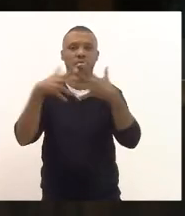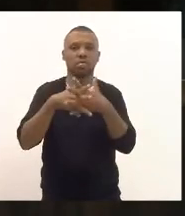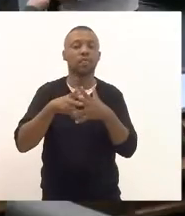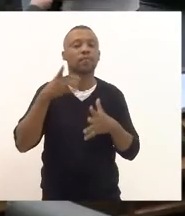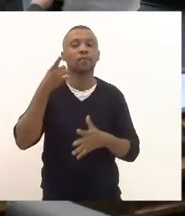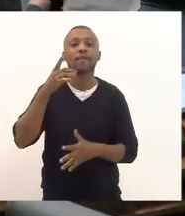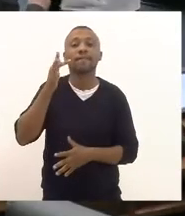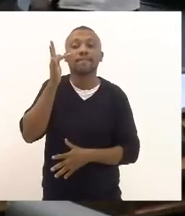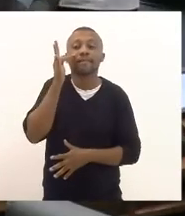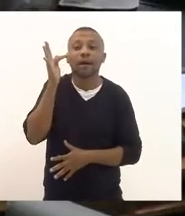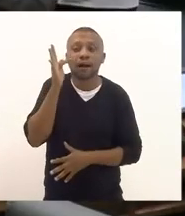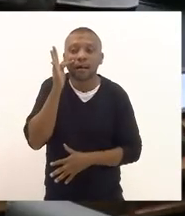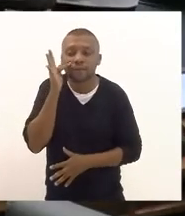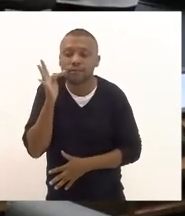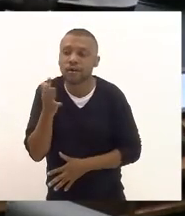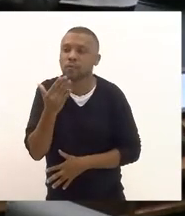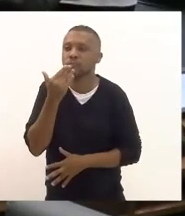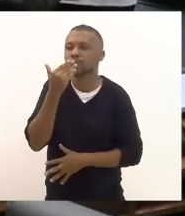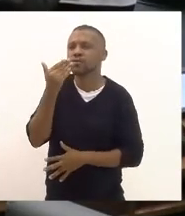rapidamente